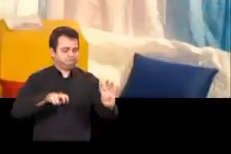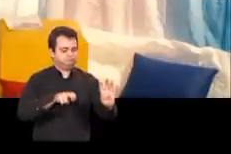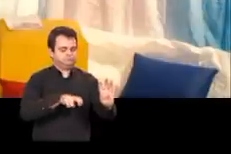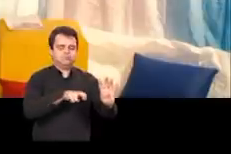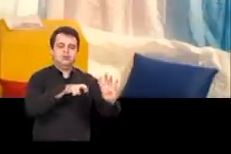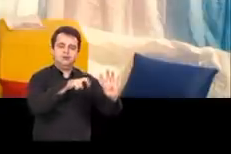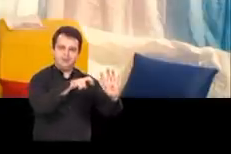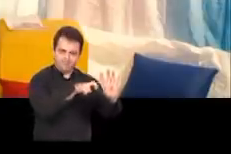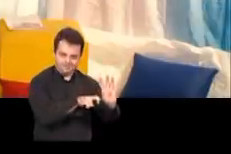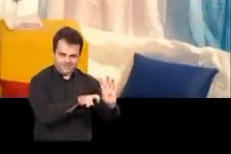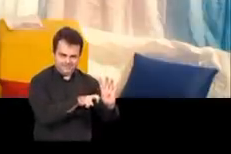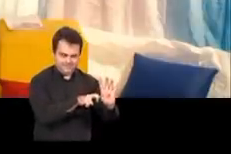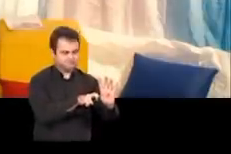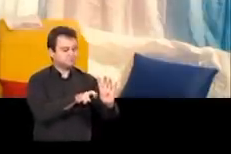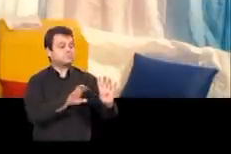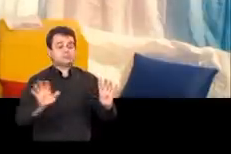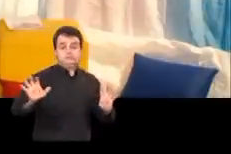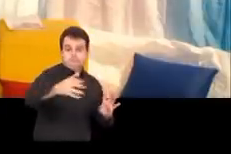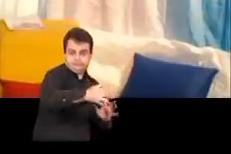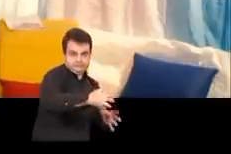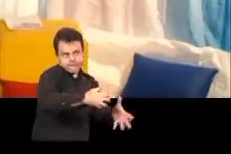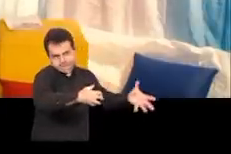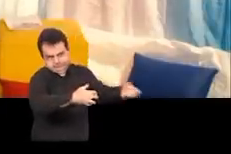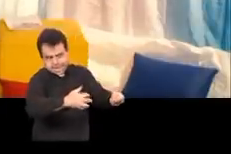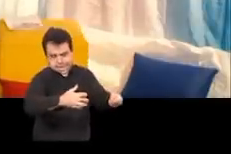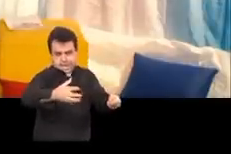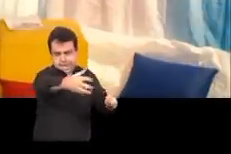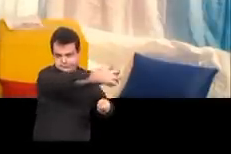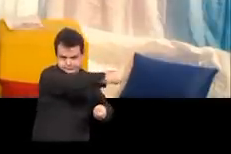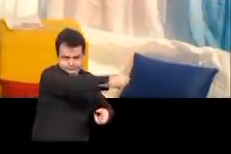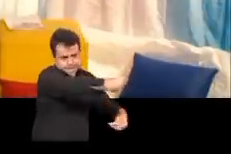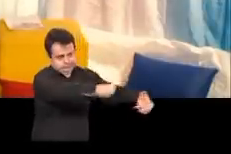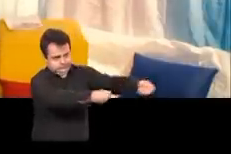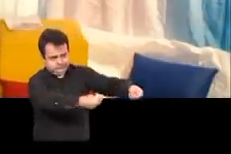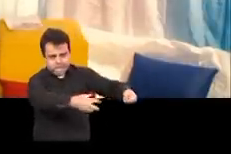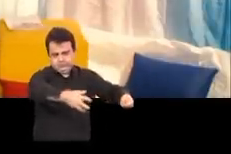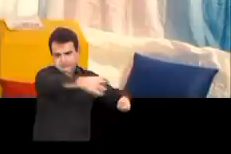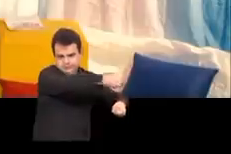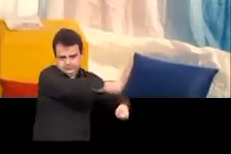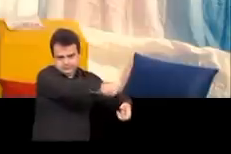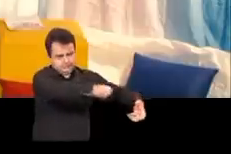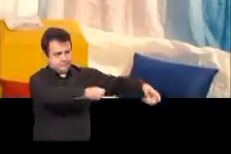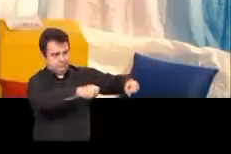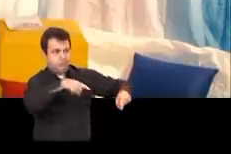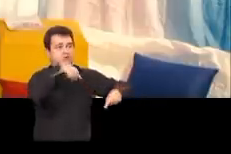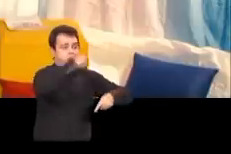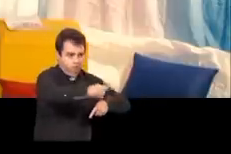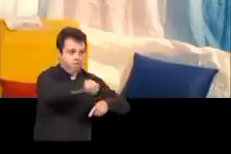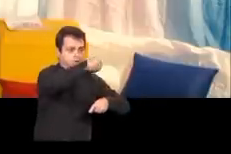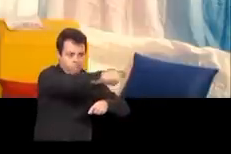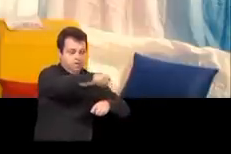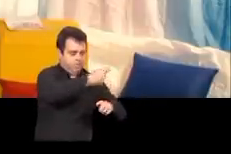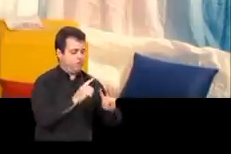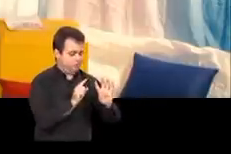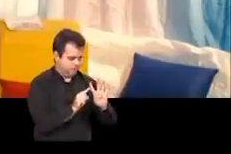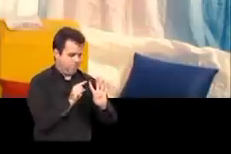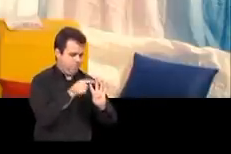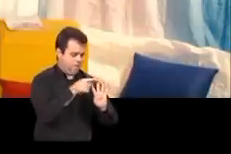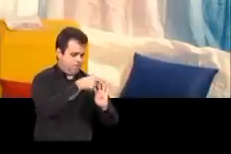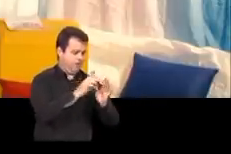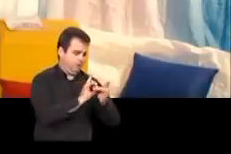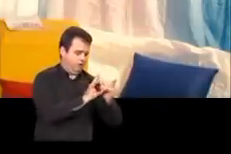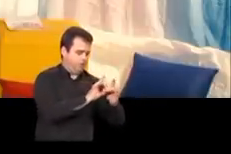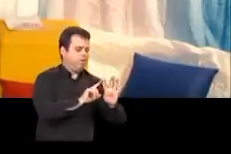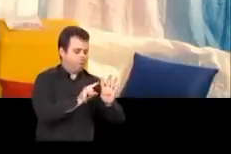rabanete. O gato segurou no totó. O totó segurou na neta. A neta segurou na avó.